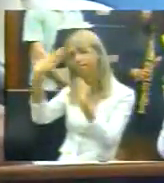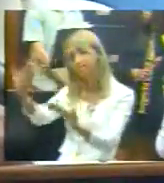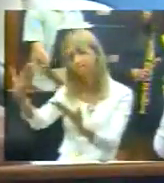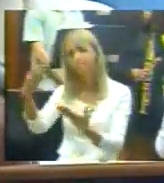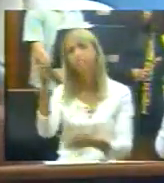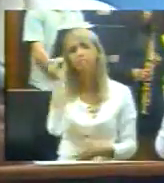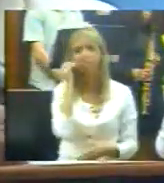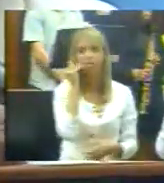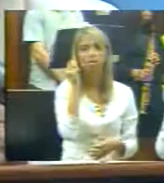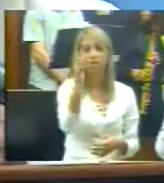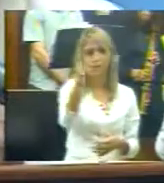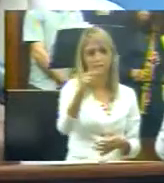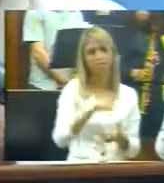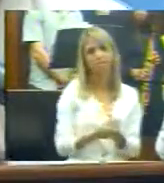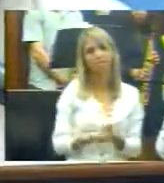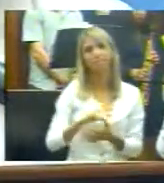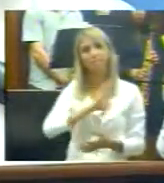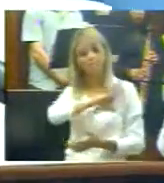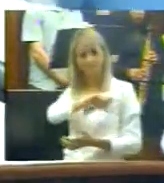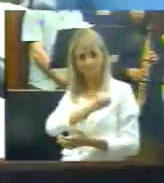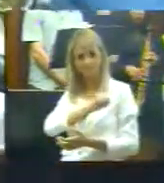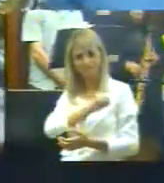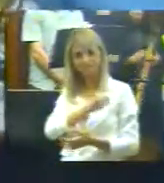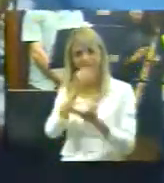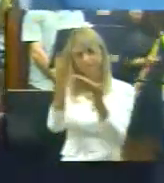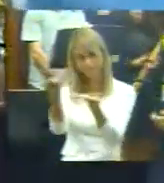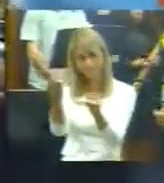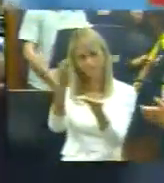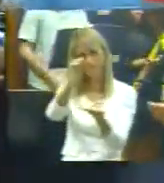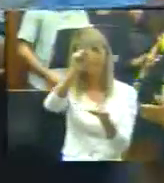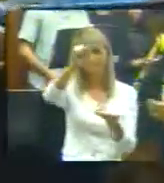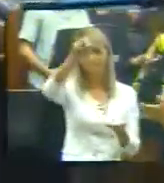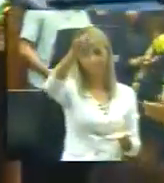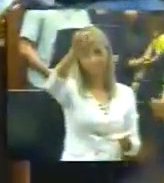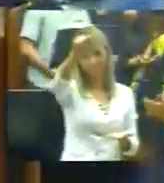oportunidade. Sara, nós te amamos.